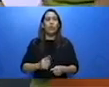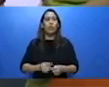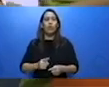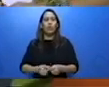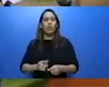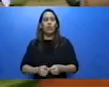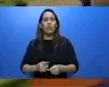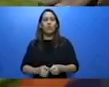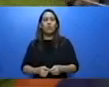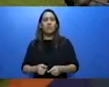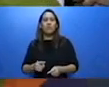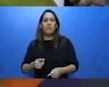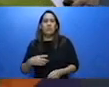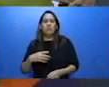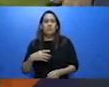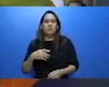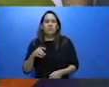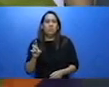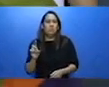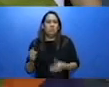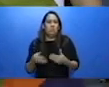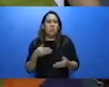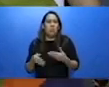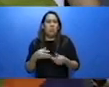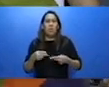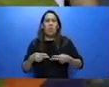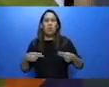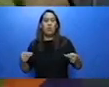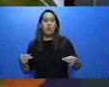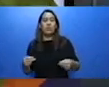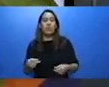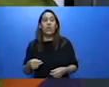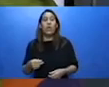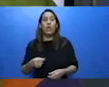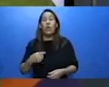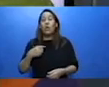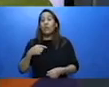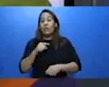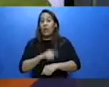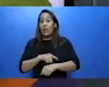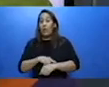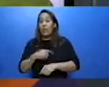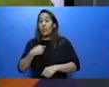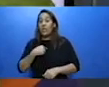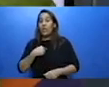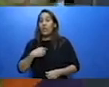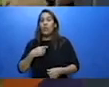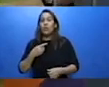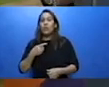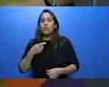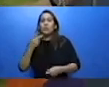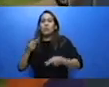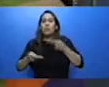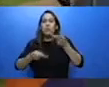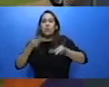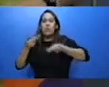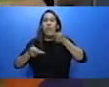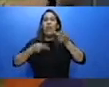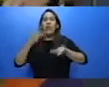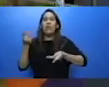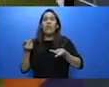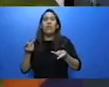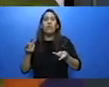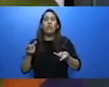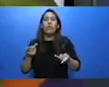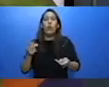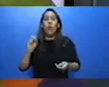Contando. Quando a gente conta algo, o que nós estamos fazendo? Nós estamos falando. Qual que era o nome do